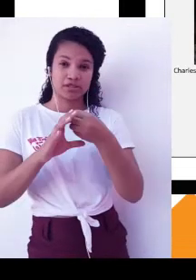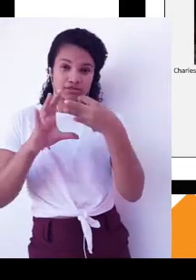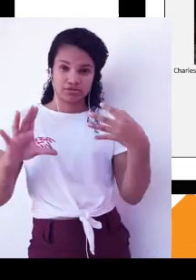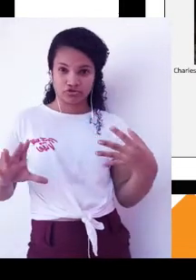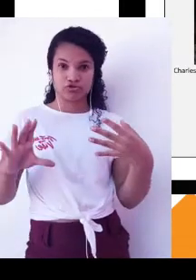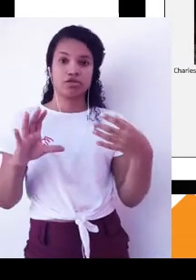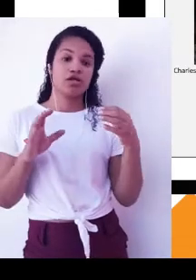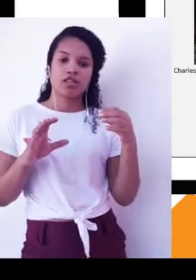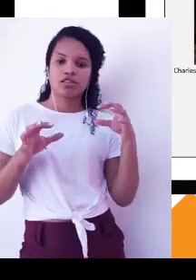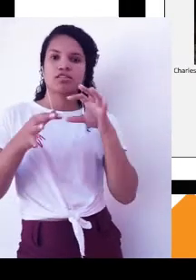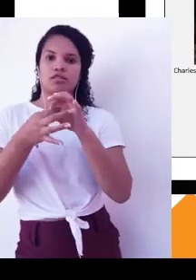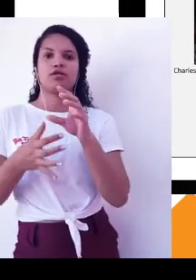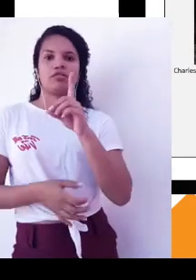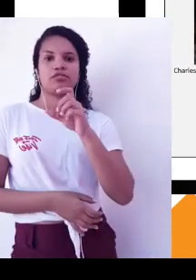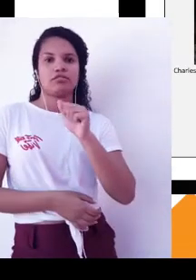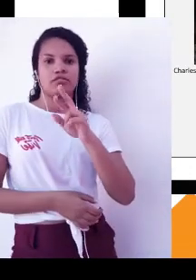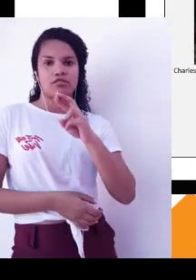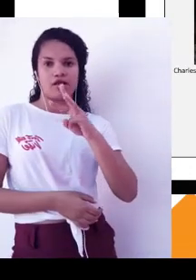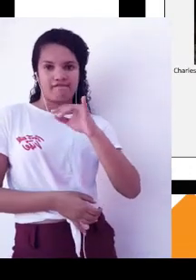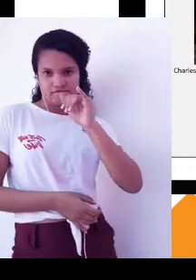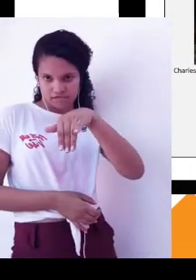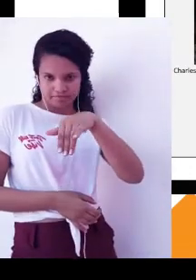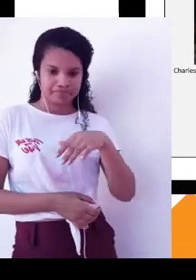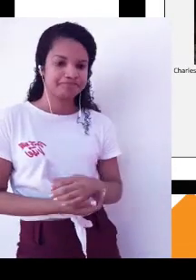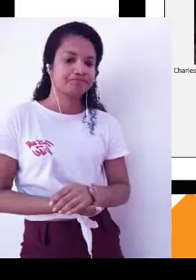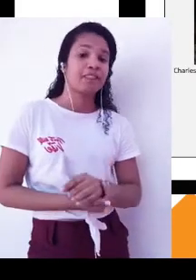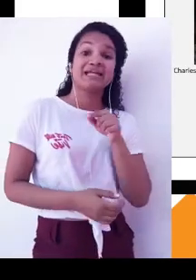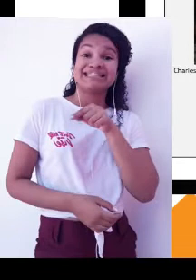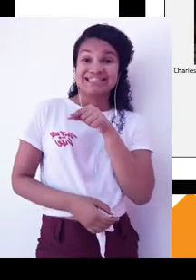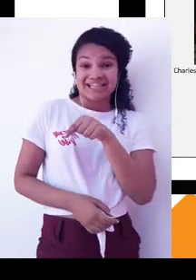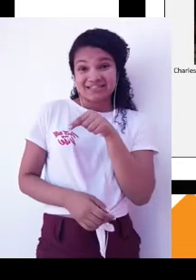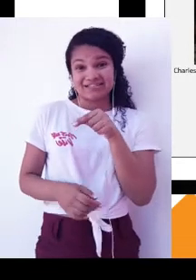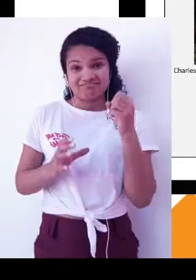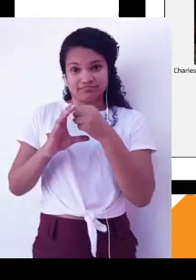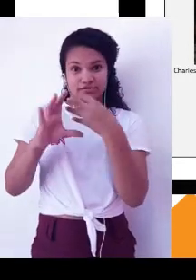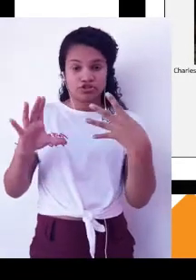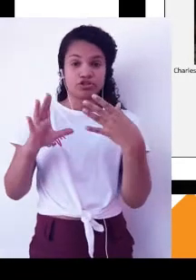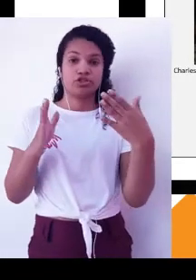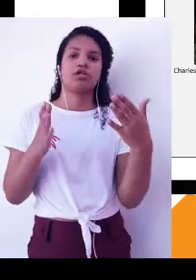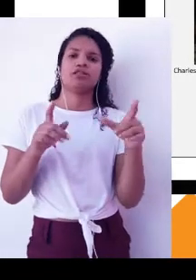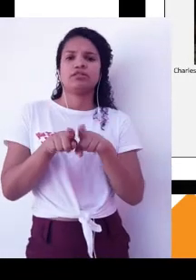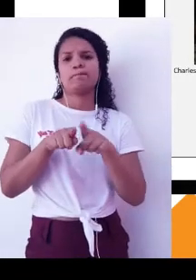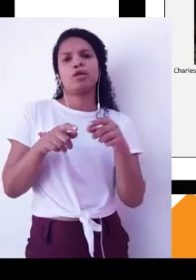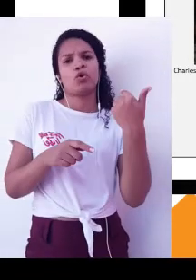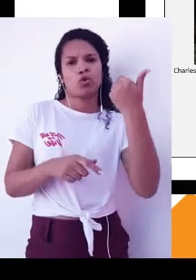característica do pensamento darwiniano. E essa característica e alguns outros